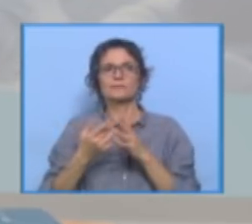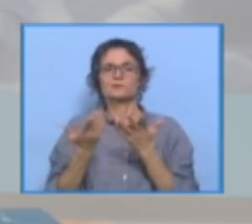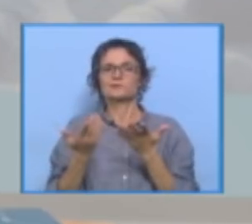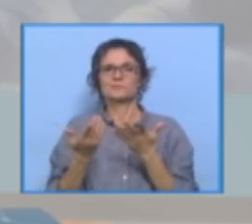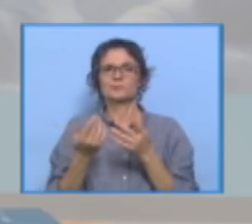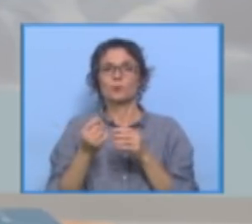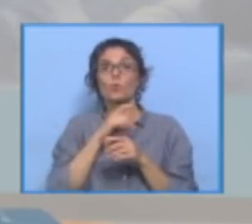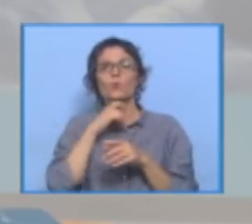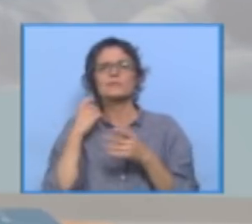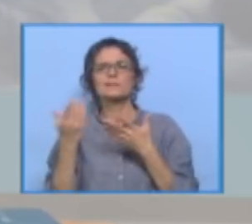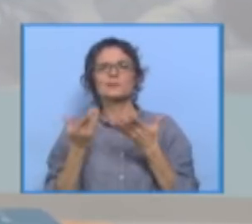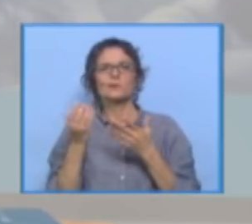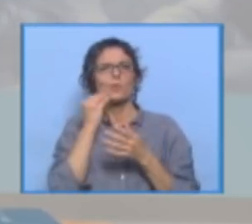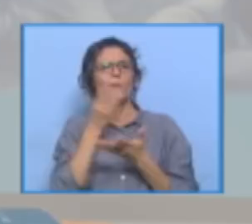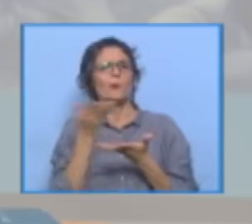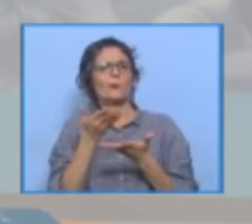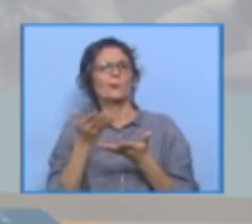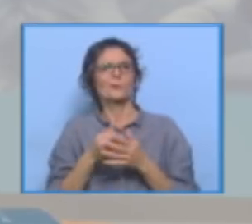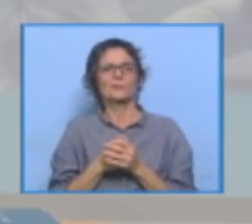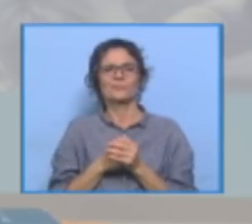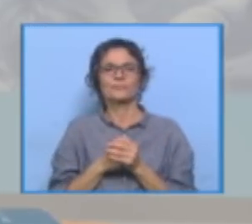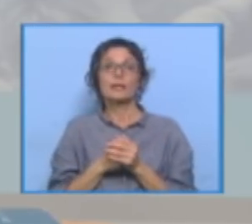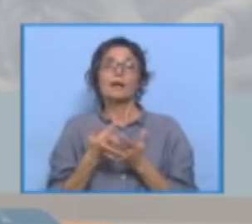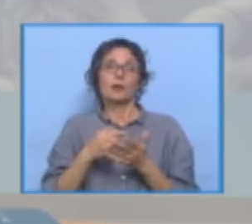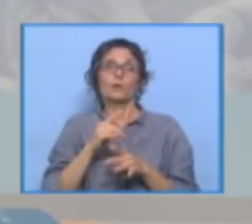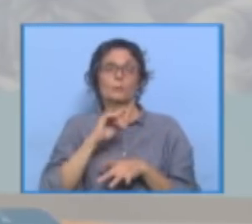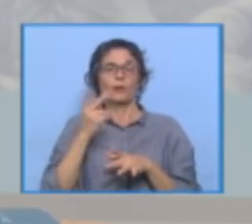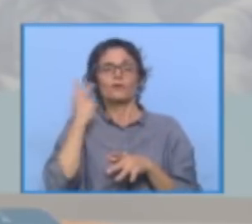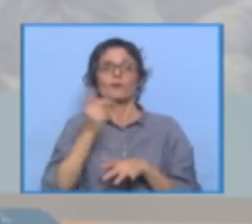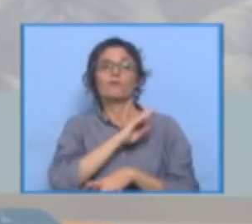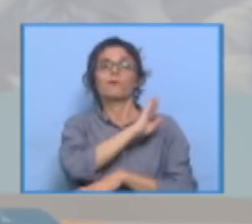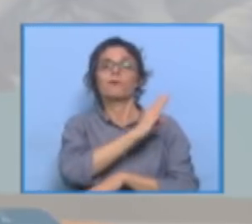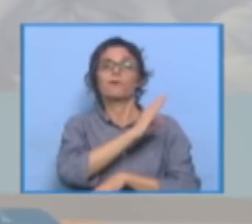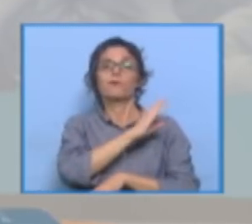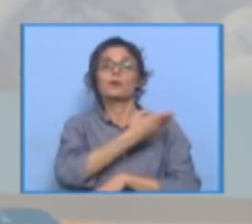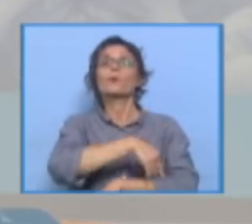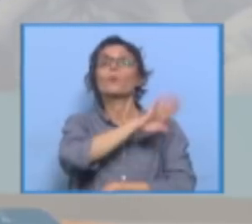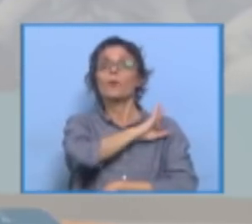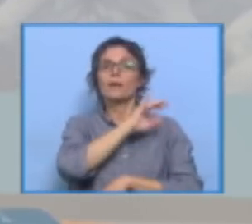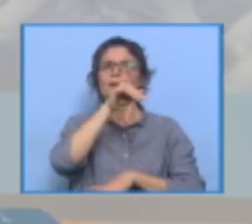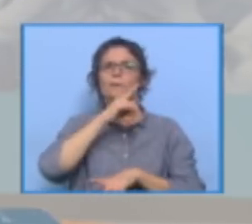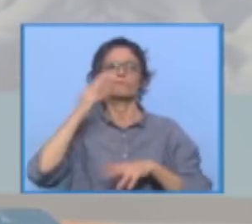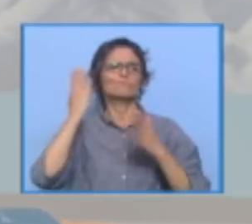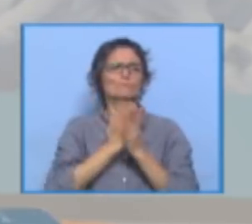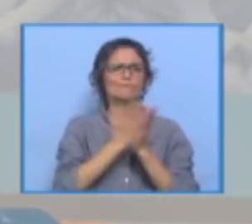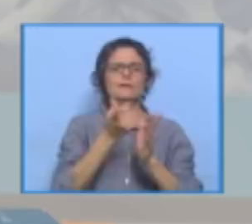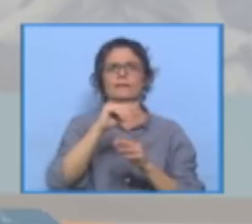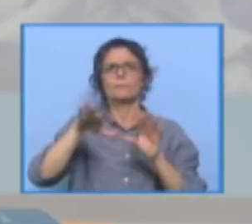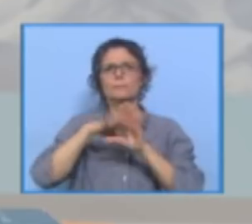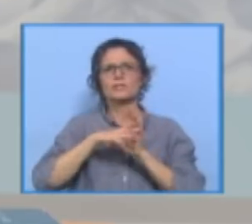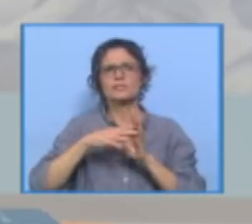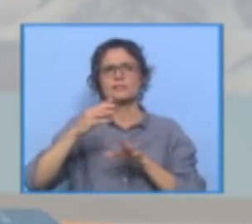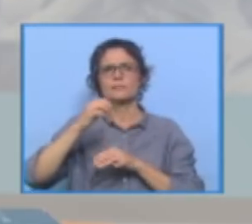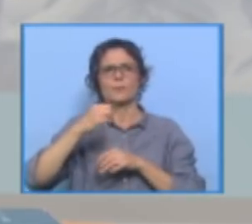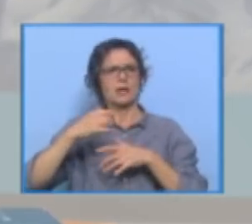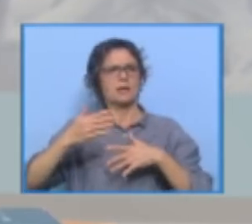dediquei com afinco. Quando vivia em Coimbra, onde fiz a minha especialidade, por ocasião do referendo do aborto, tive também a ocasião de participar ativamente e